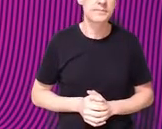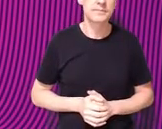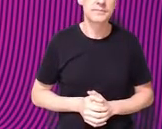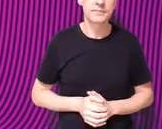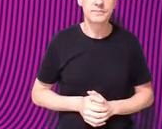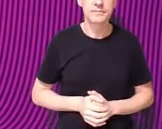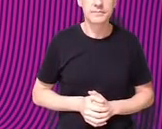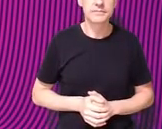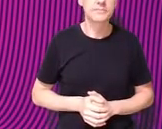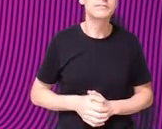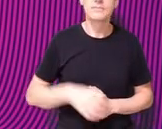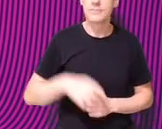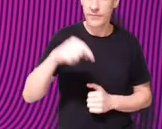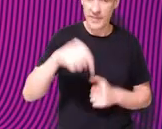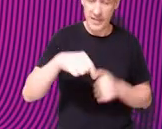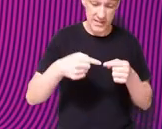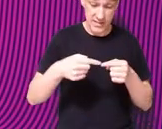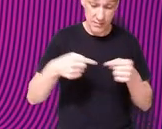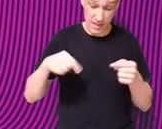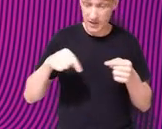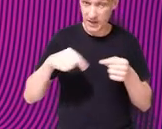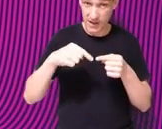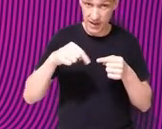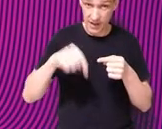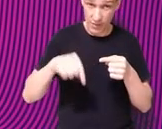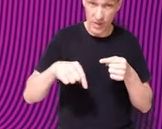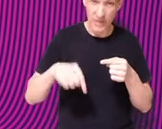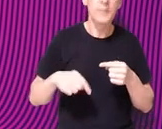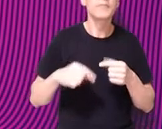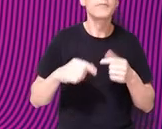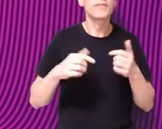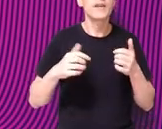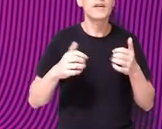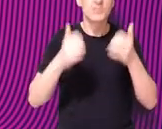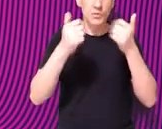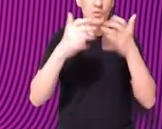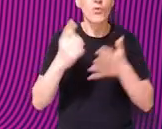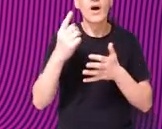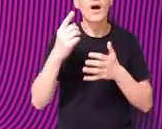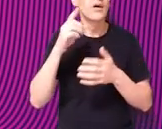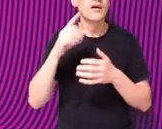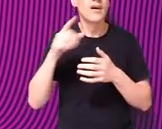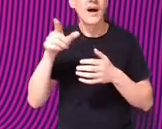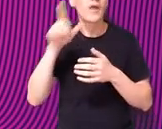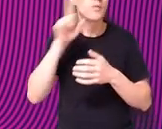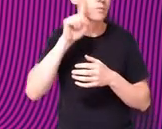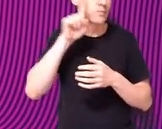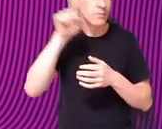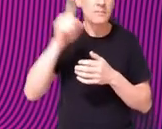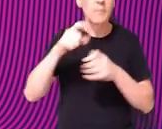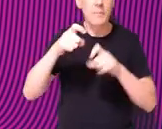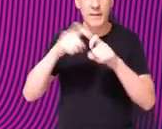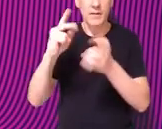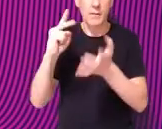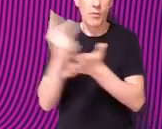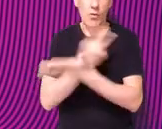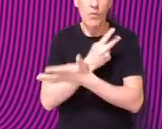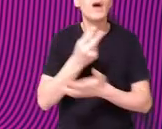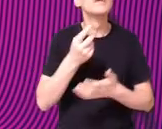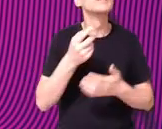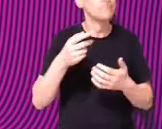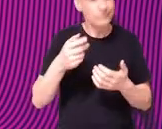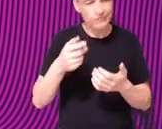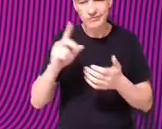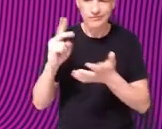um caso de maior indenização por erro médico no sistema norte-americano. Uma família que processou